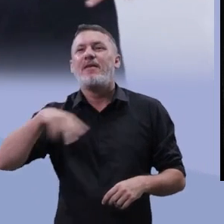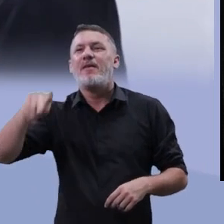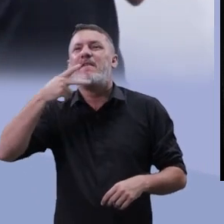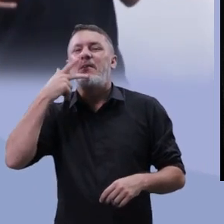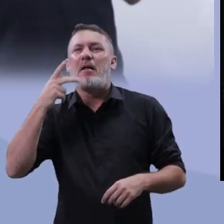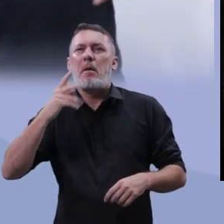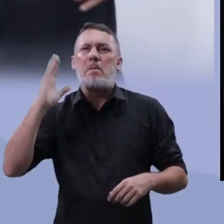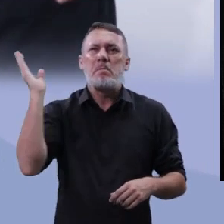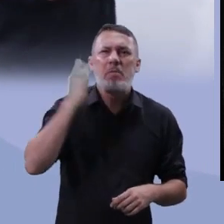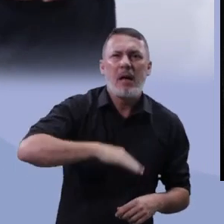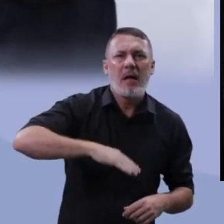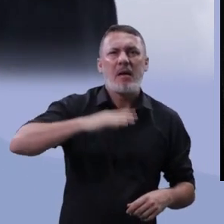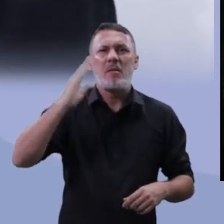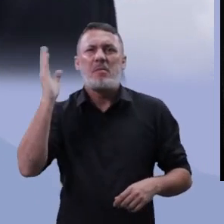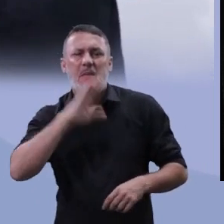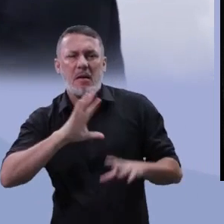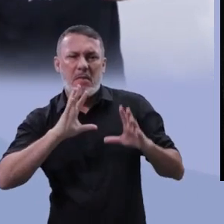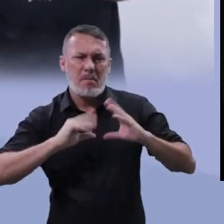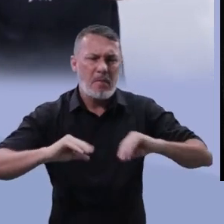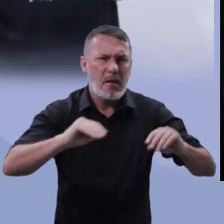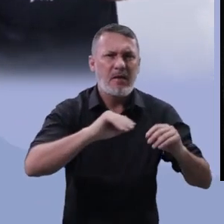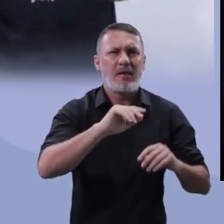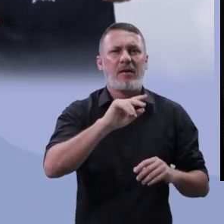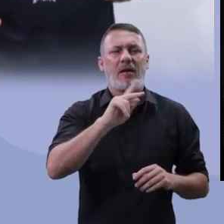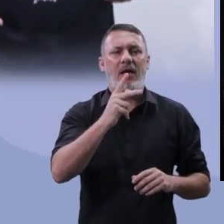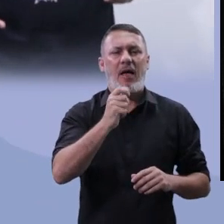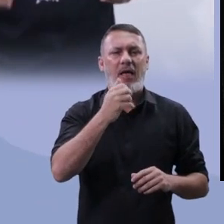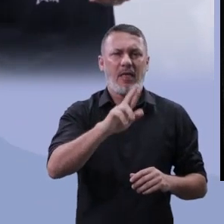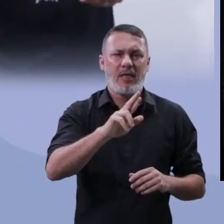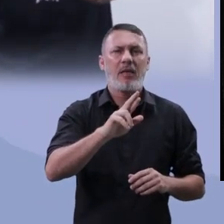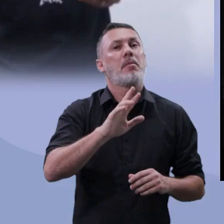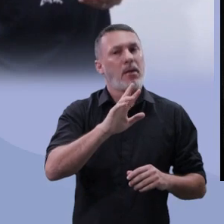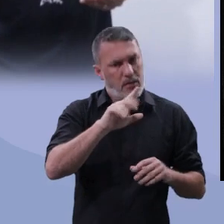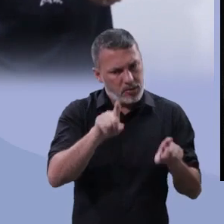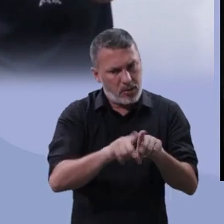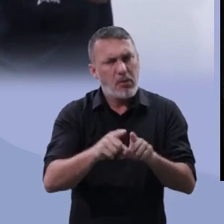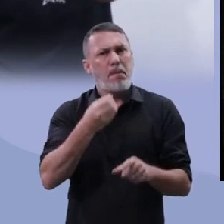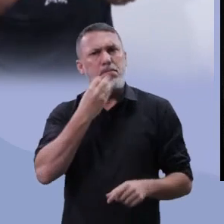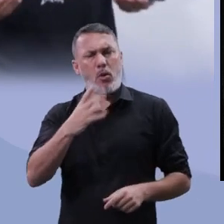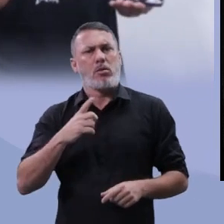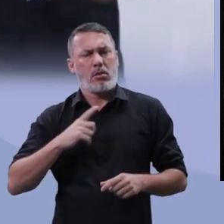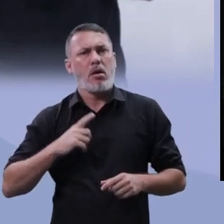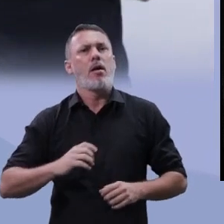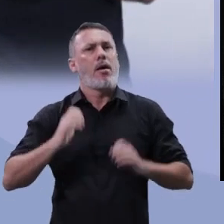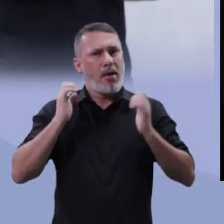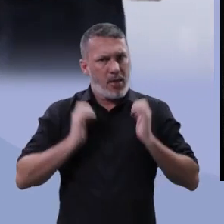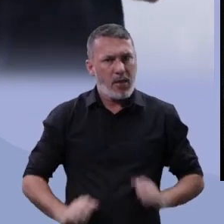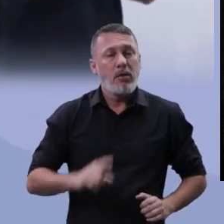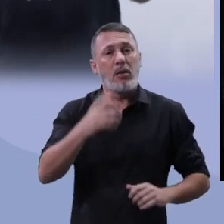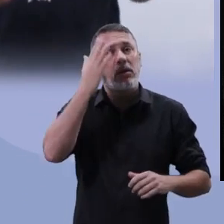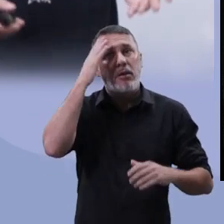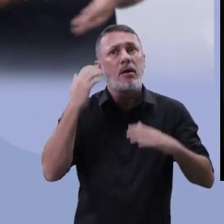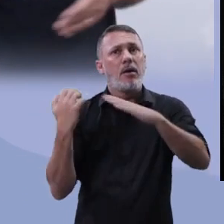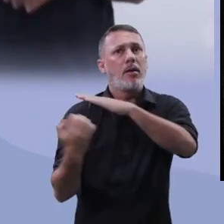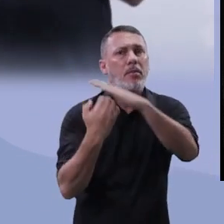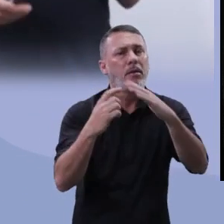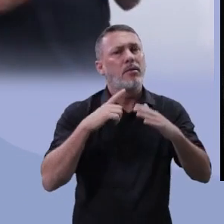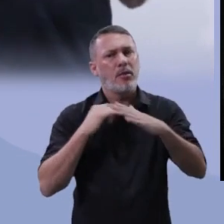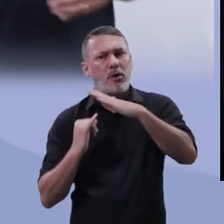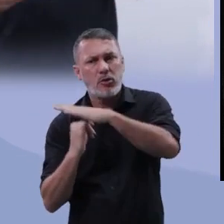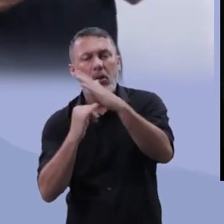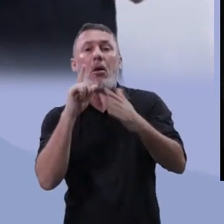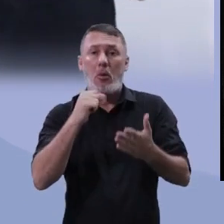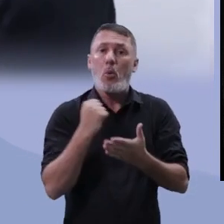ataque hacker, hacker do mal, mas o hacker também pode ser do bem, pode ser um hacker ético. É o que as empresas,